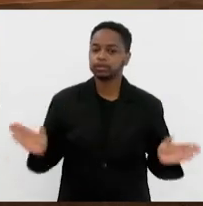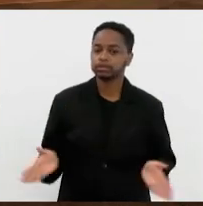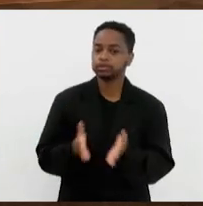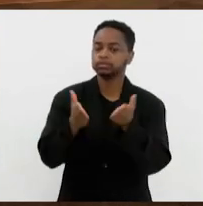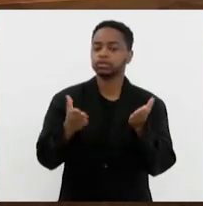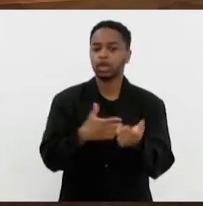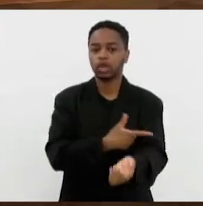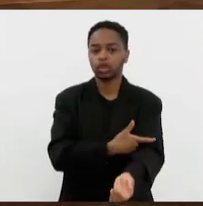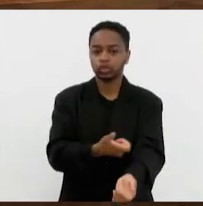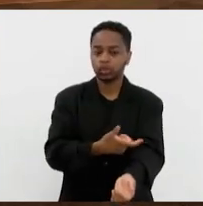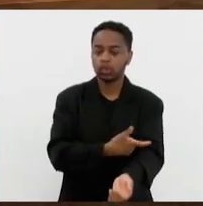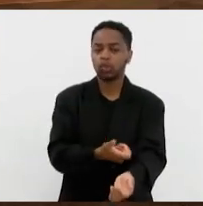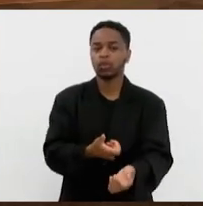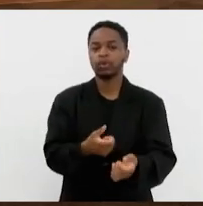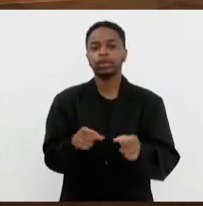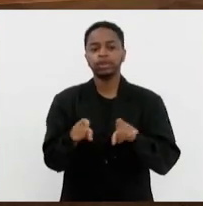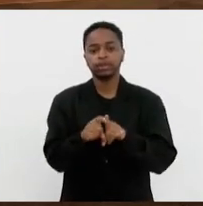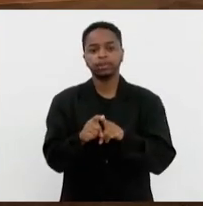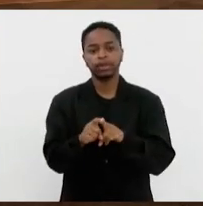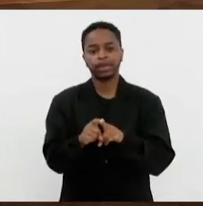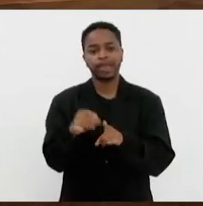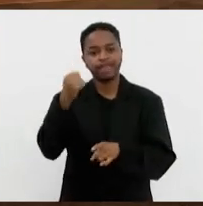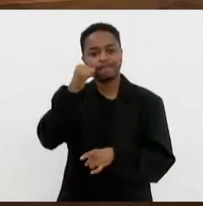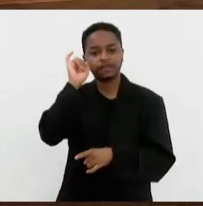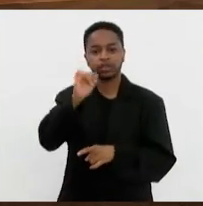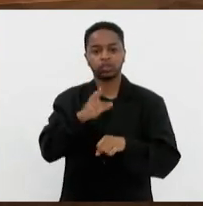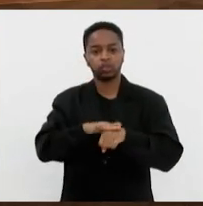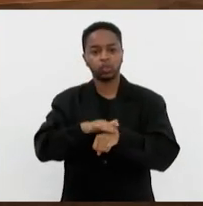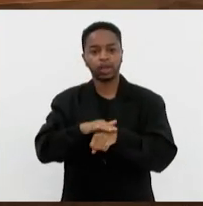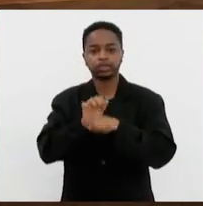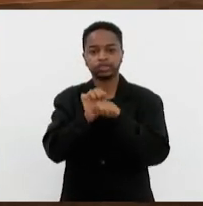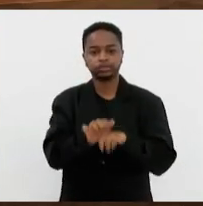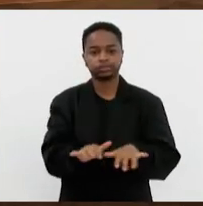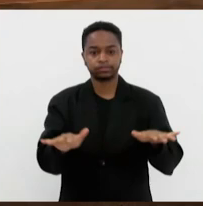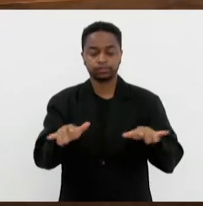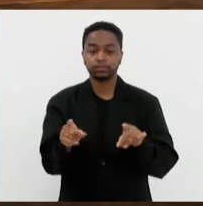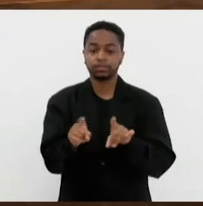presidente, ele vai prevenir muitas doenças. Vai ser